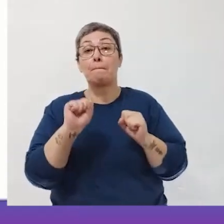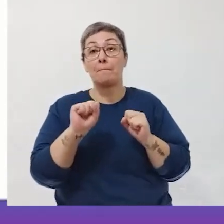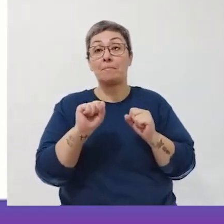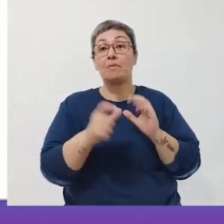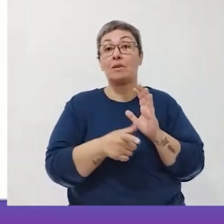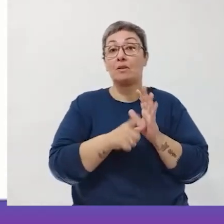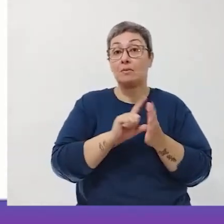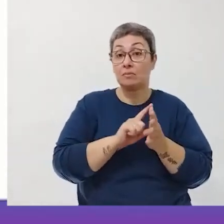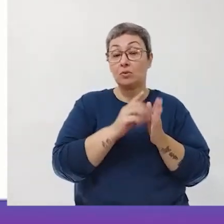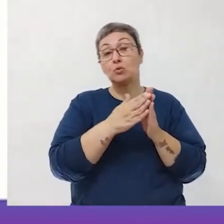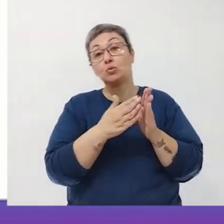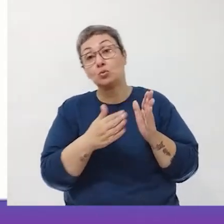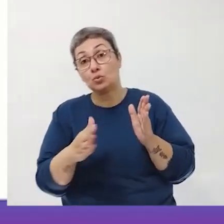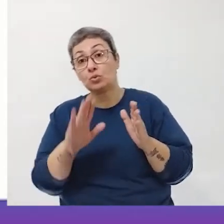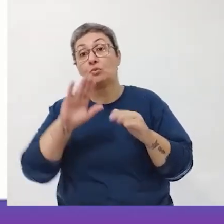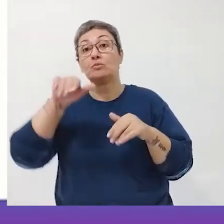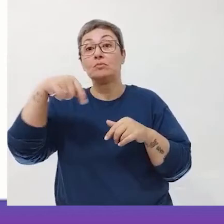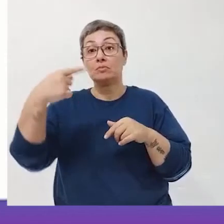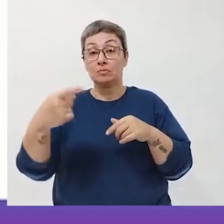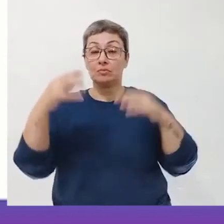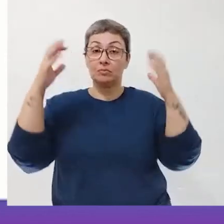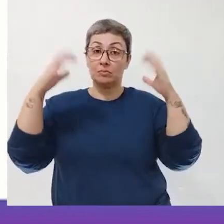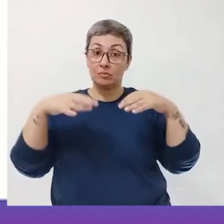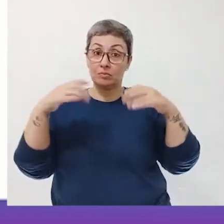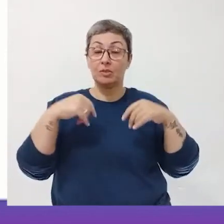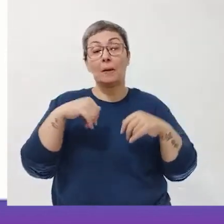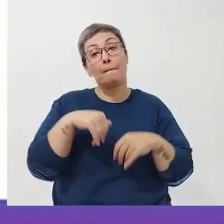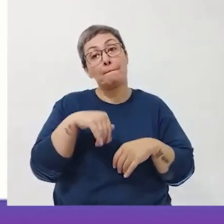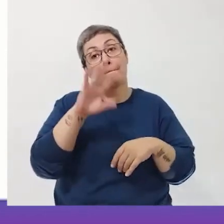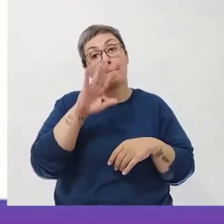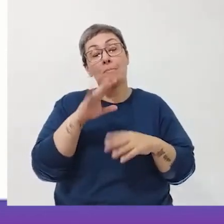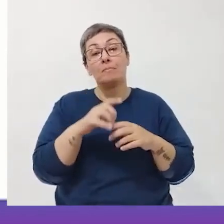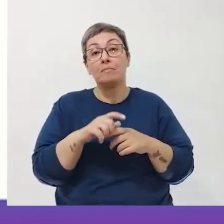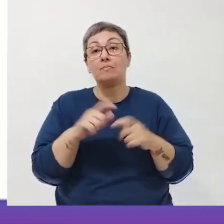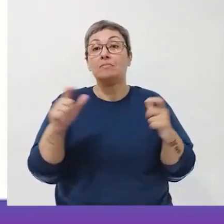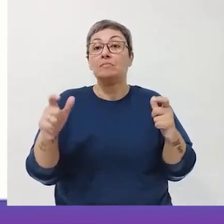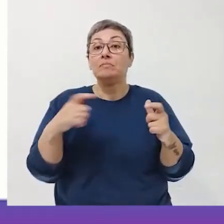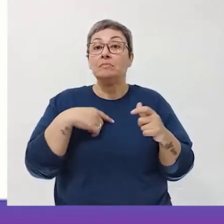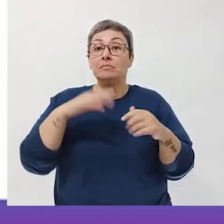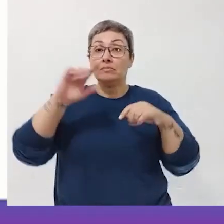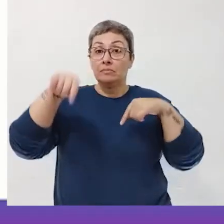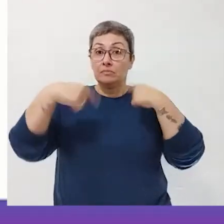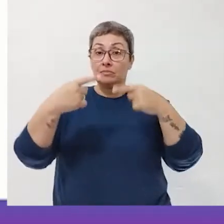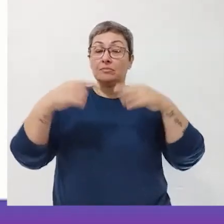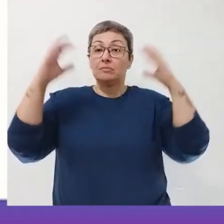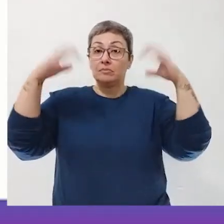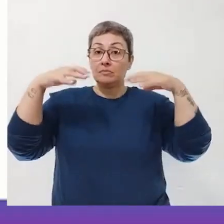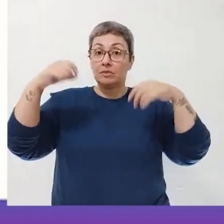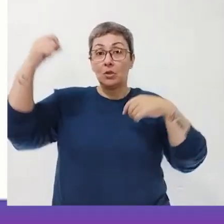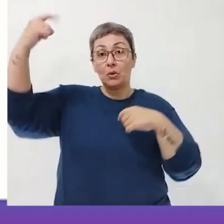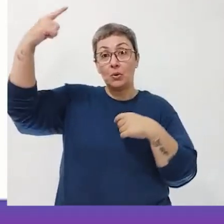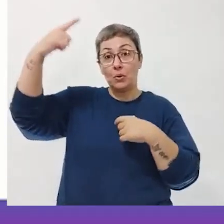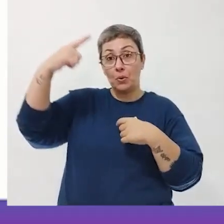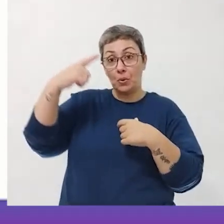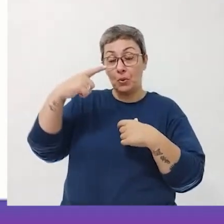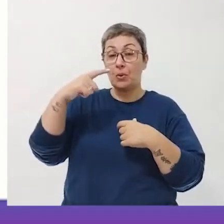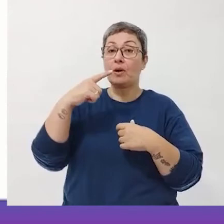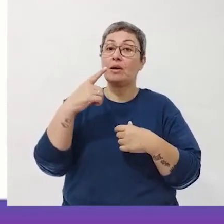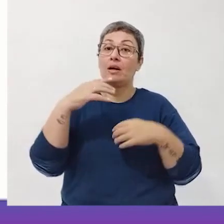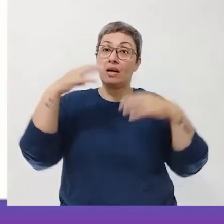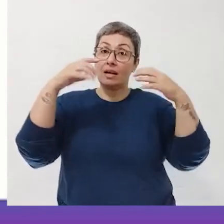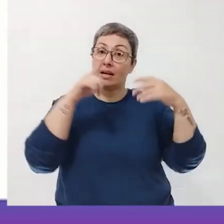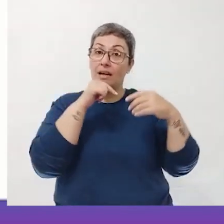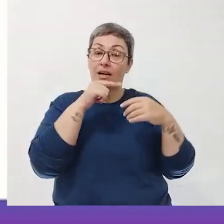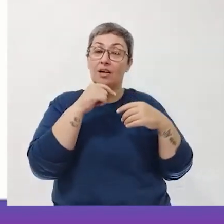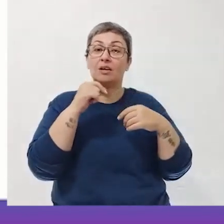aparecer antes, durante e após a chuva, com mais frequência após a chuva, quando o sol ilumina a umidade